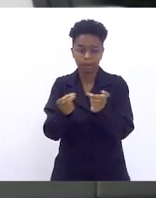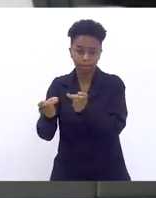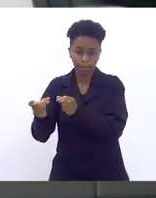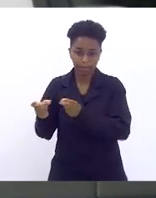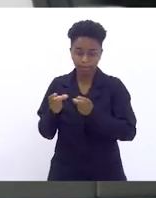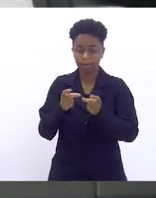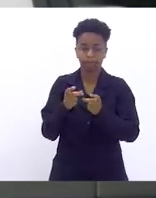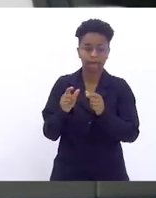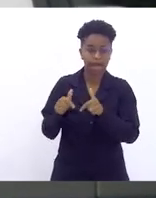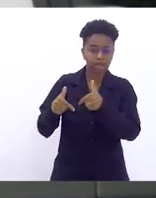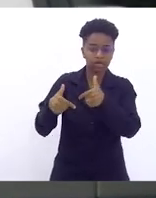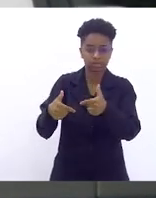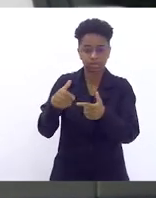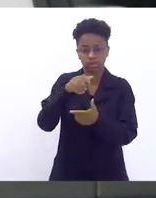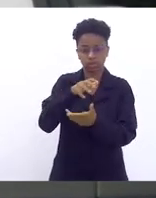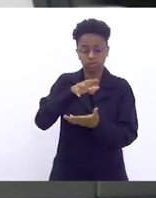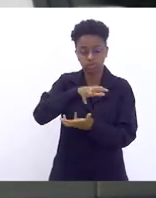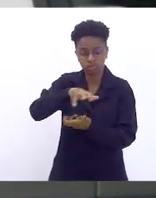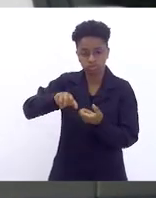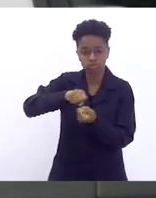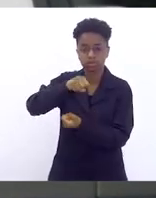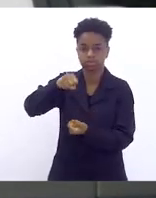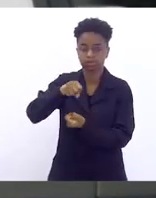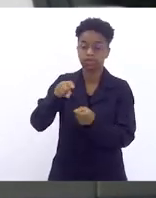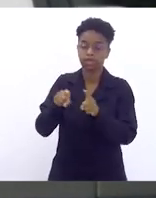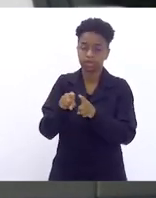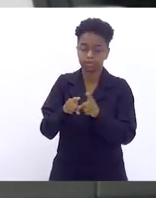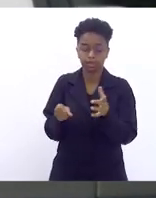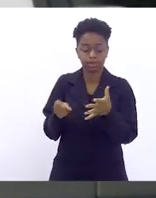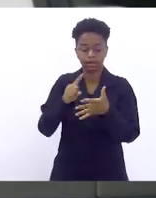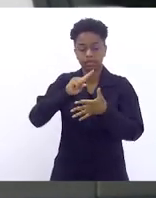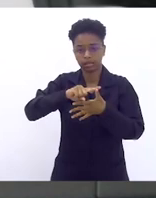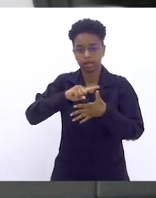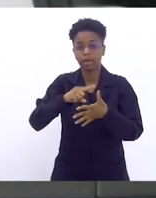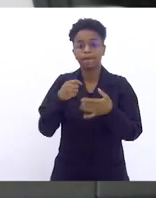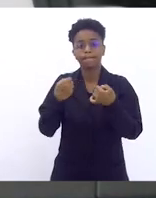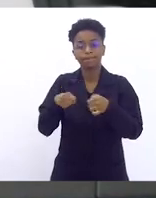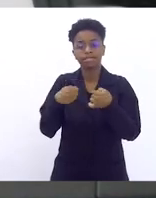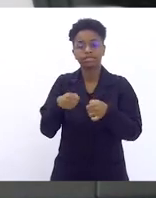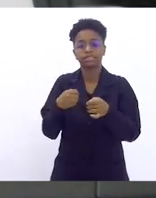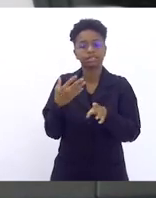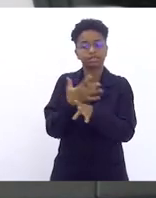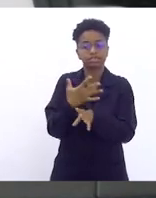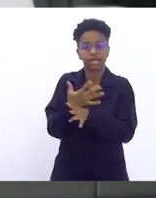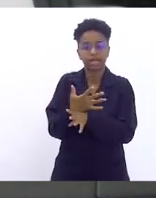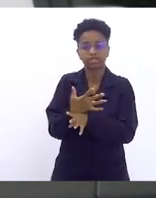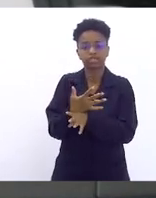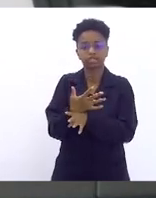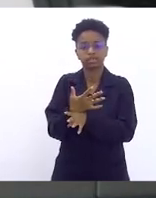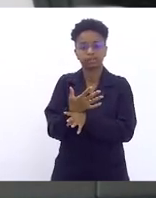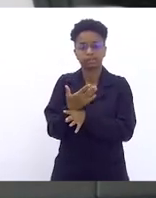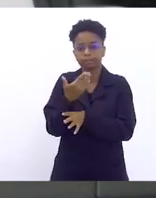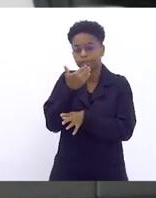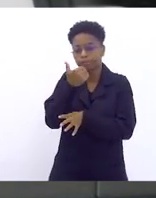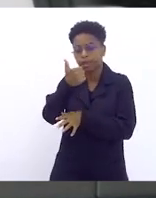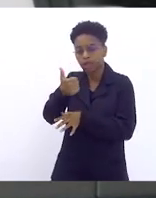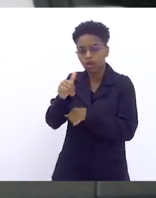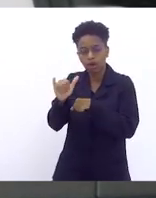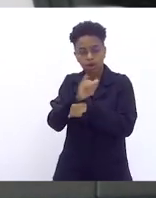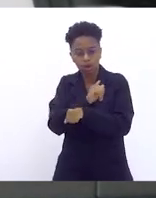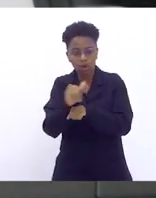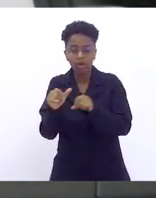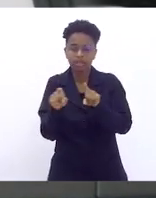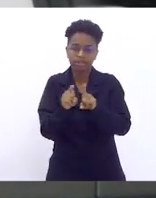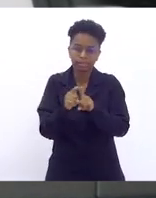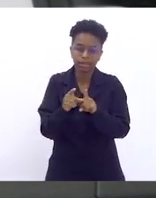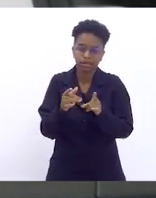sustentáveis a urbanização a necessidade de ter intensidades mais inteligentes e ao mesmo tempo mais